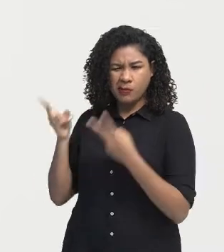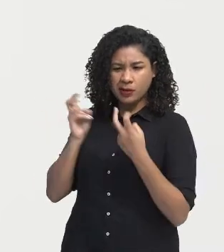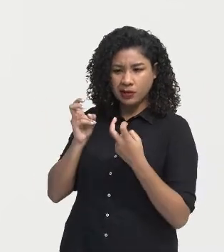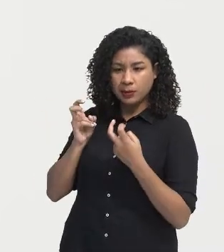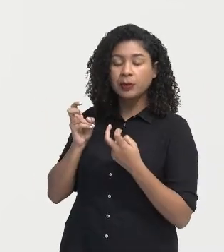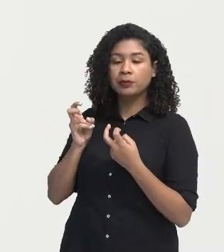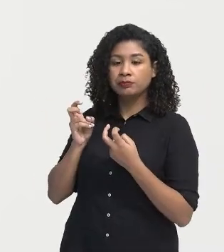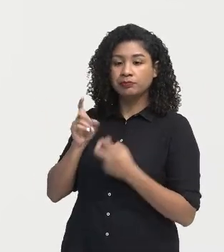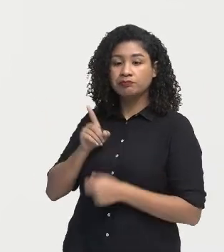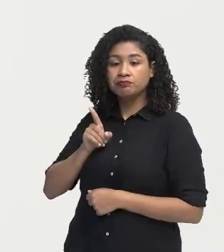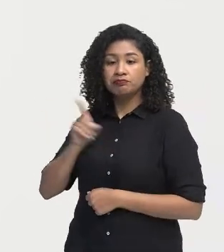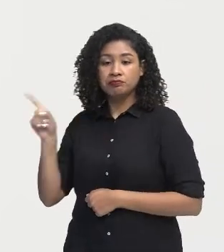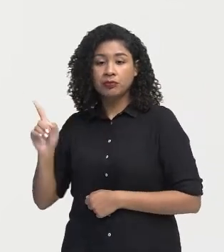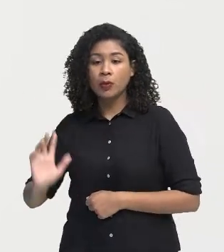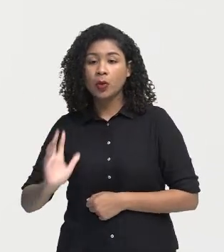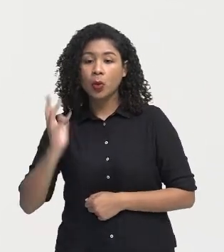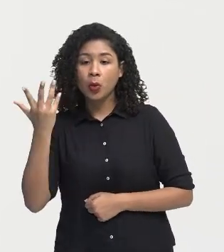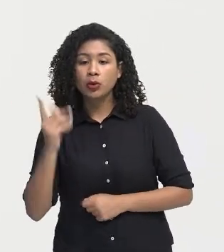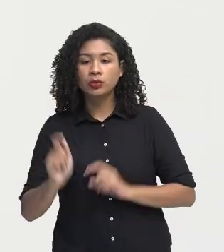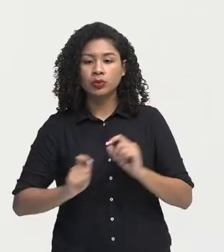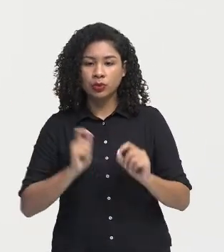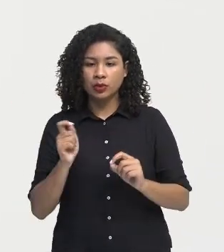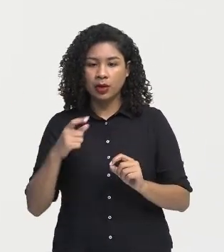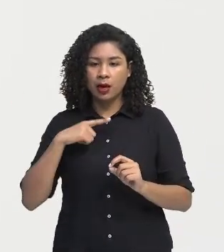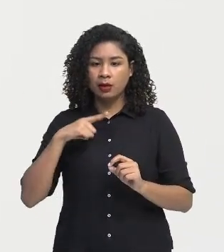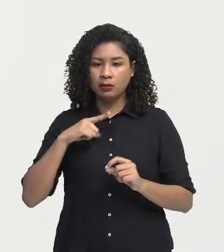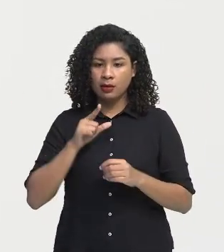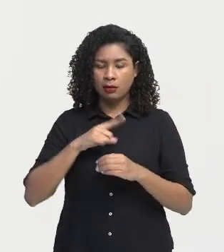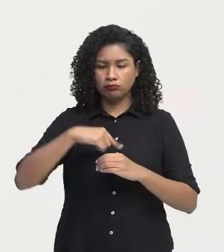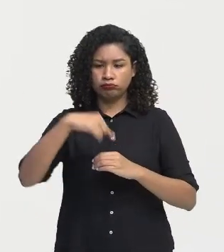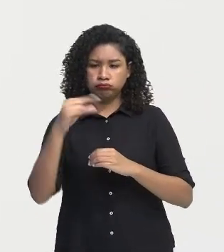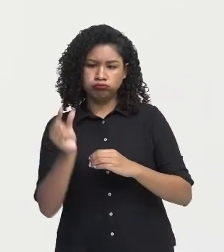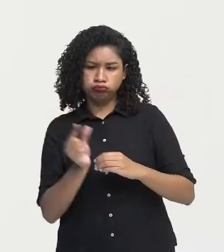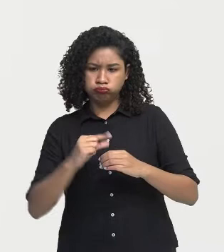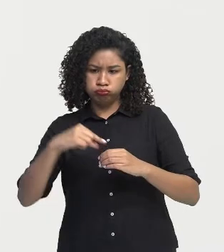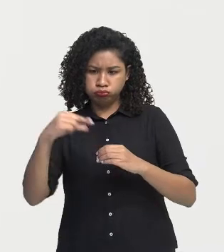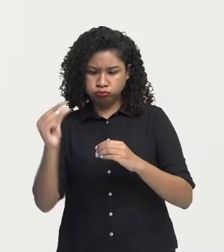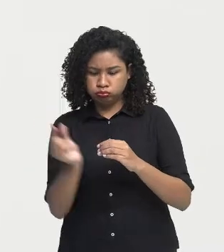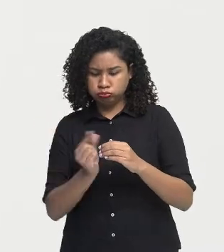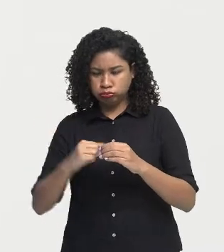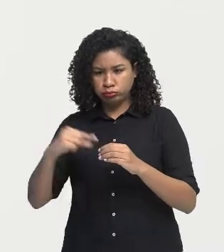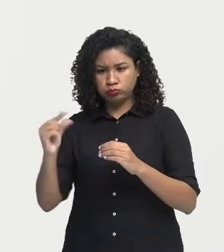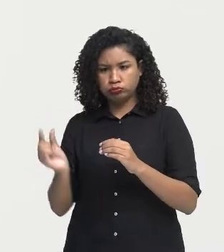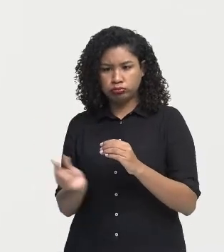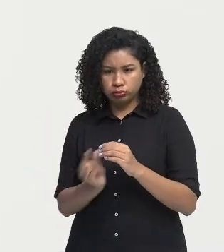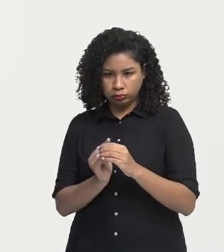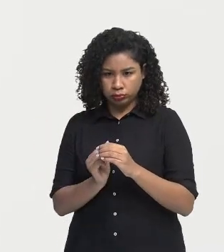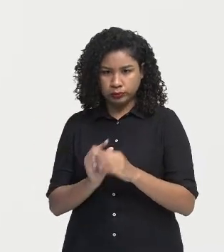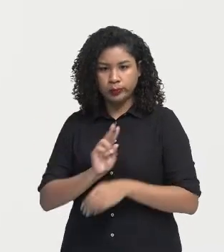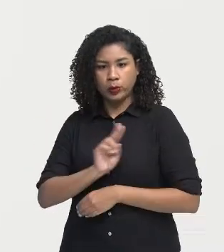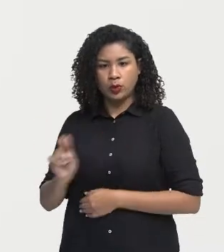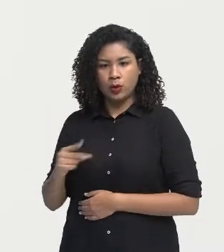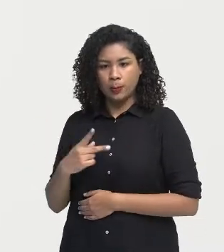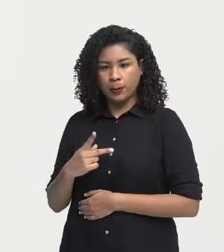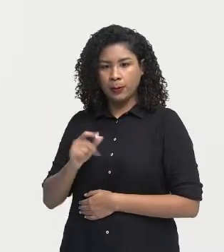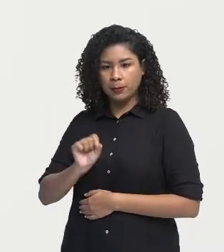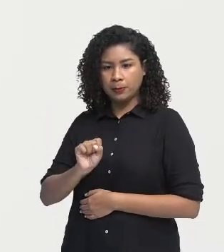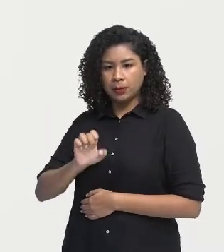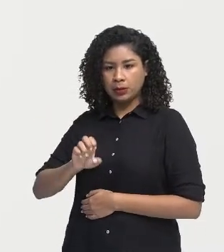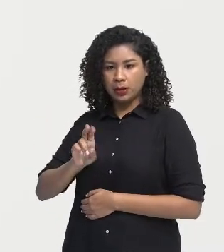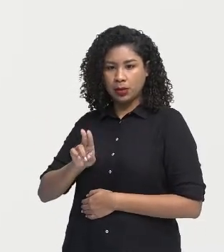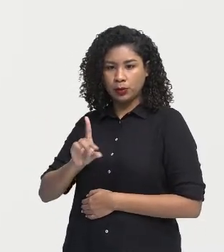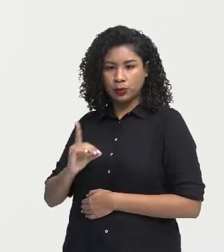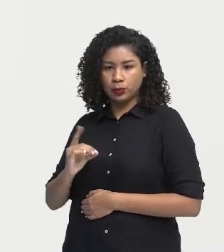movimento ameboide ocorre a formação de pseudópodes. Pseudo vem de falso e podes vem